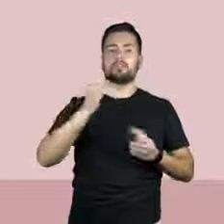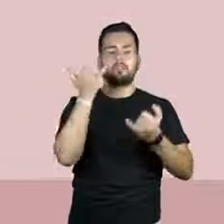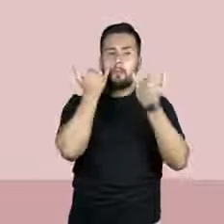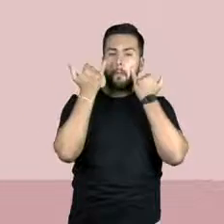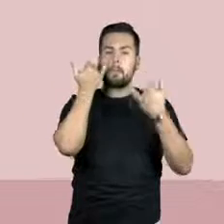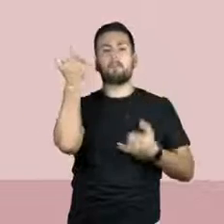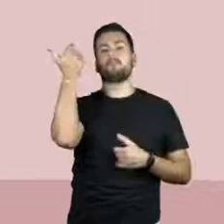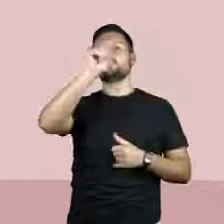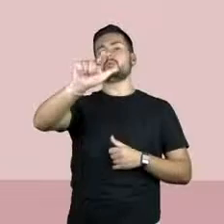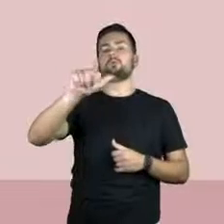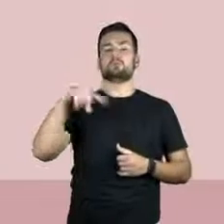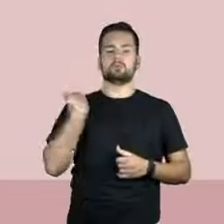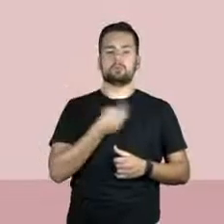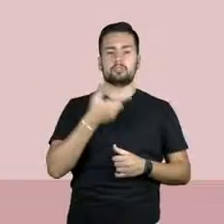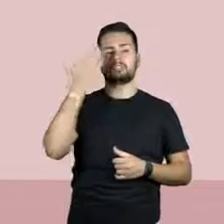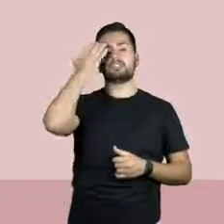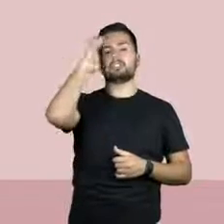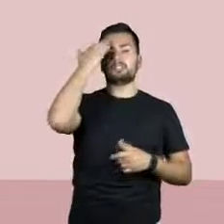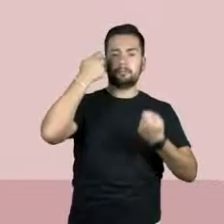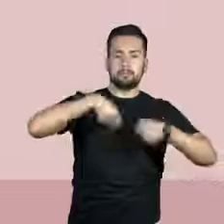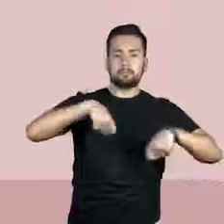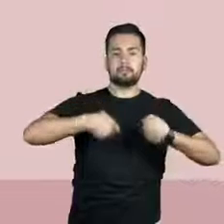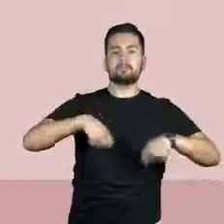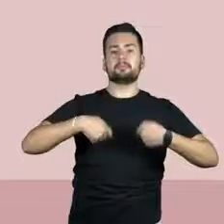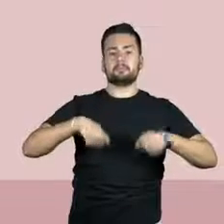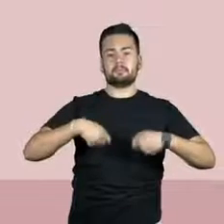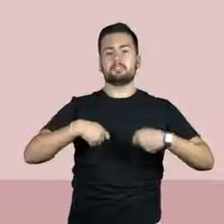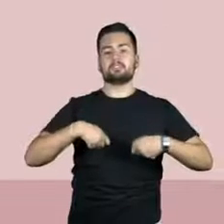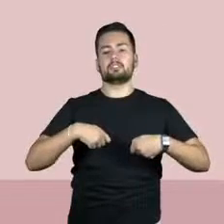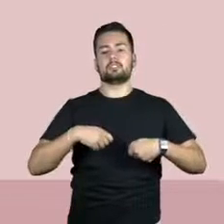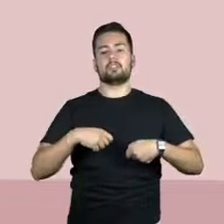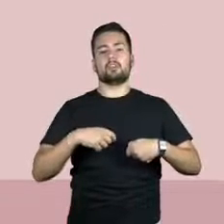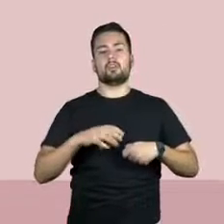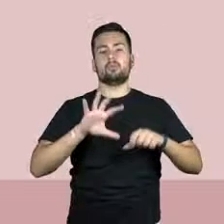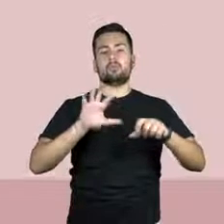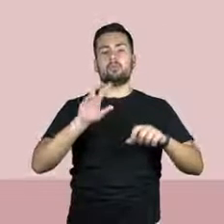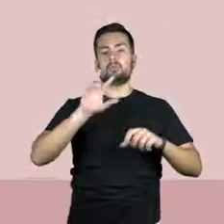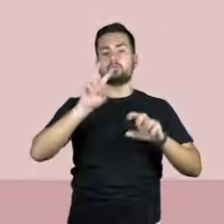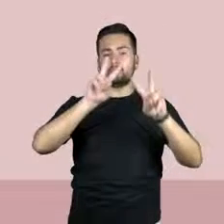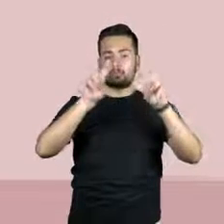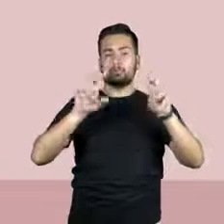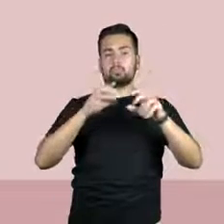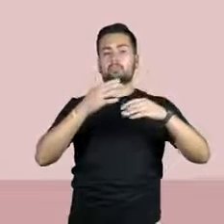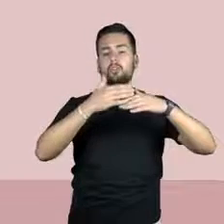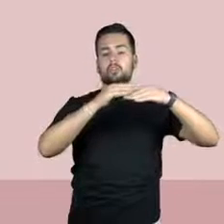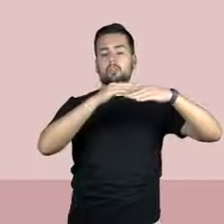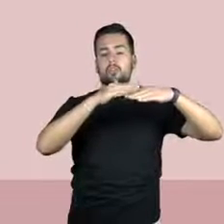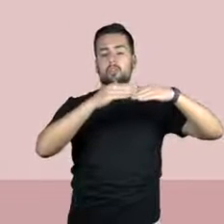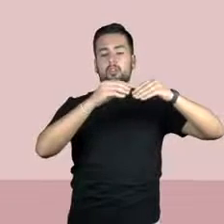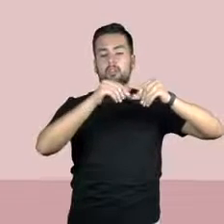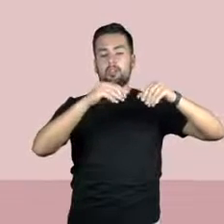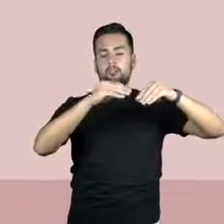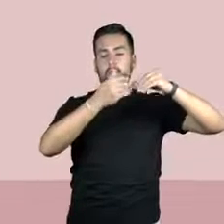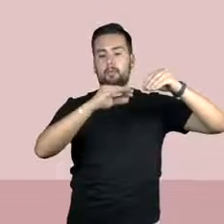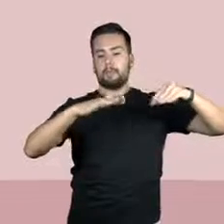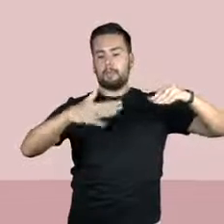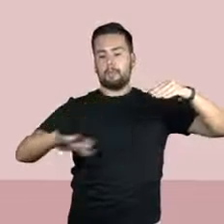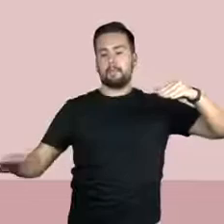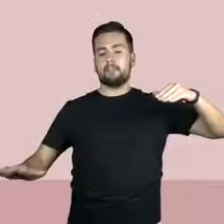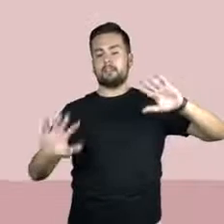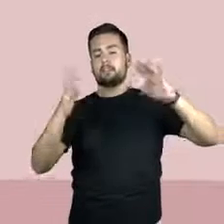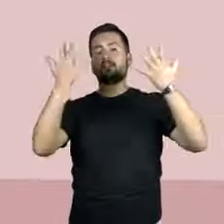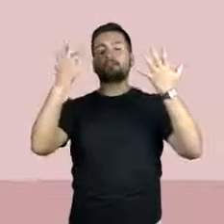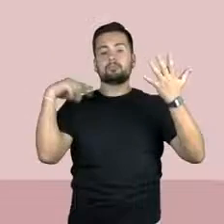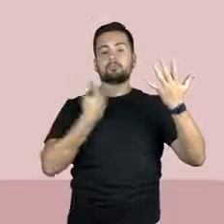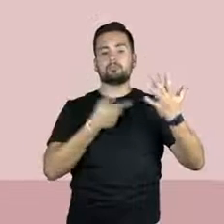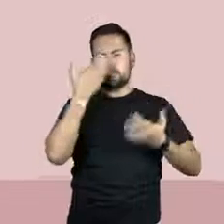informações que a gente precisa entender para entender o fenômeno deslizamento. tá? Primeira coisa que a gente pode conceituar